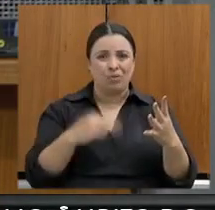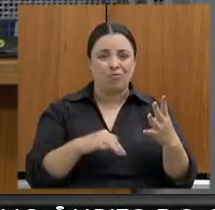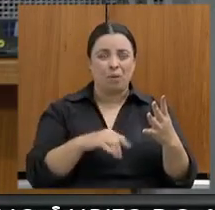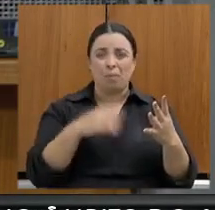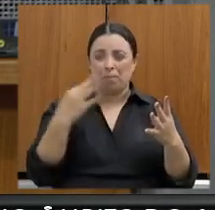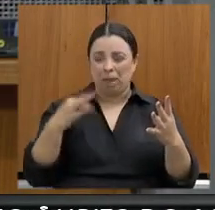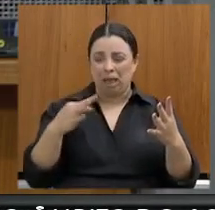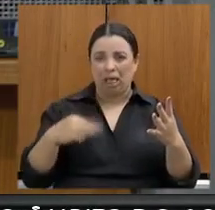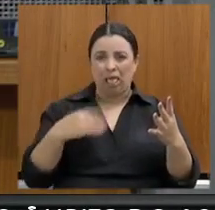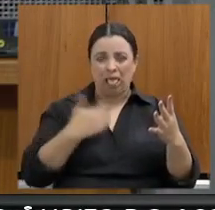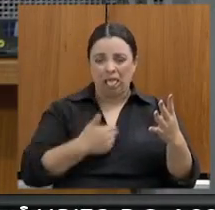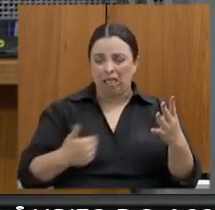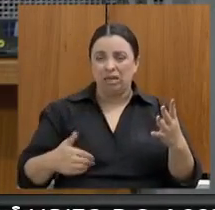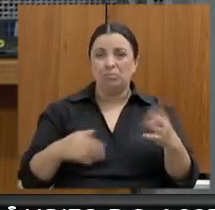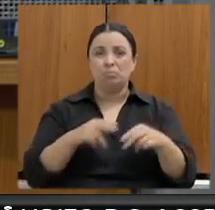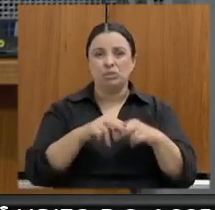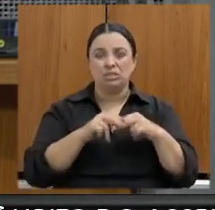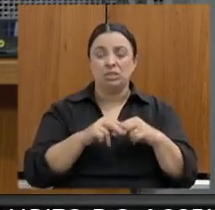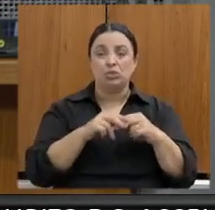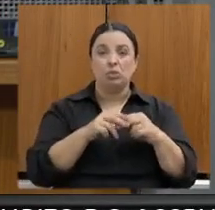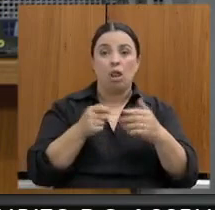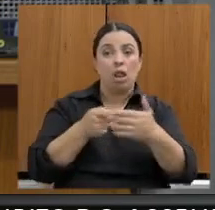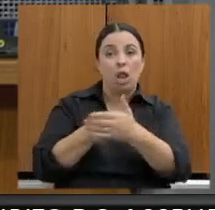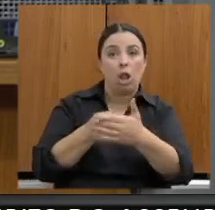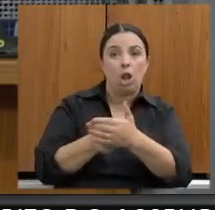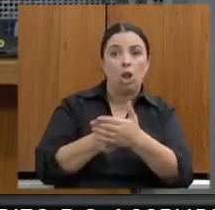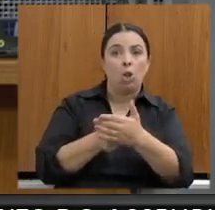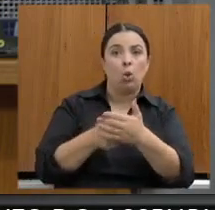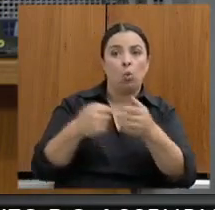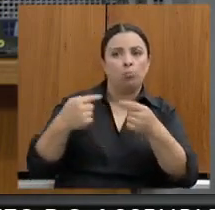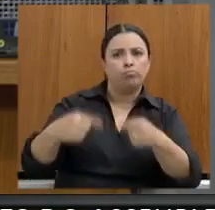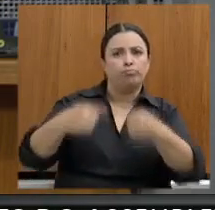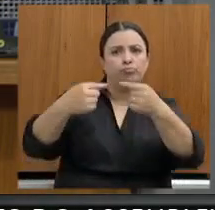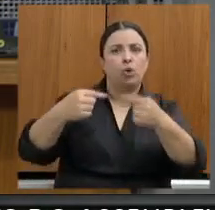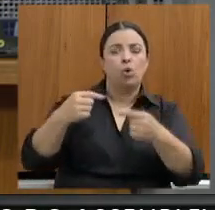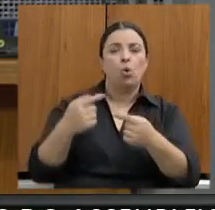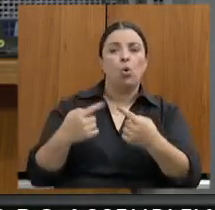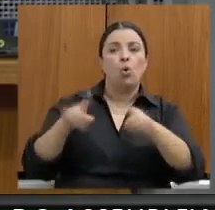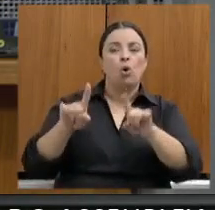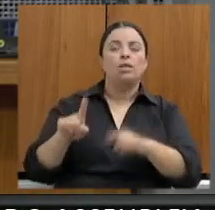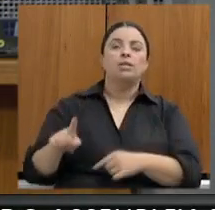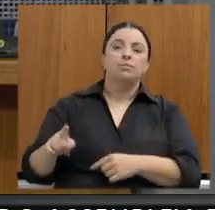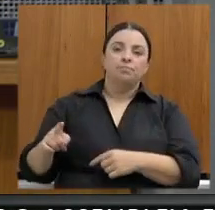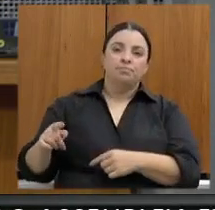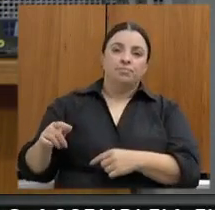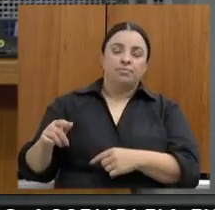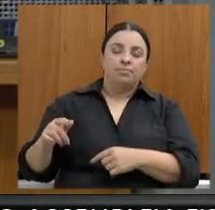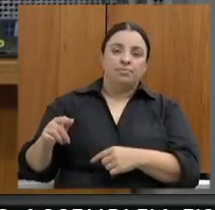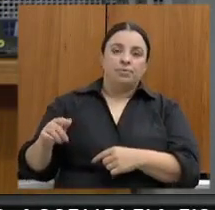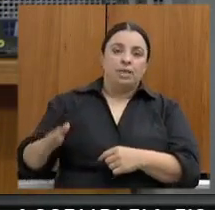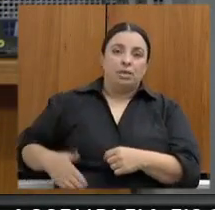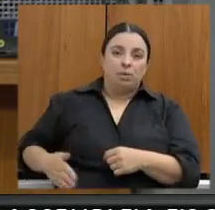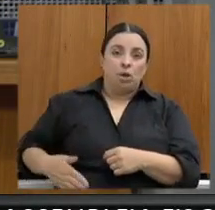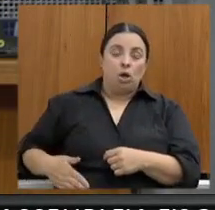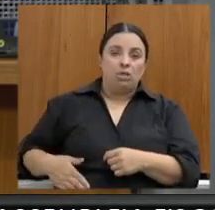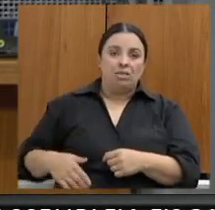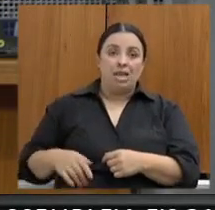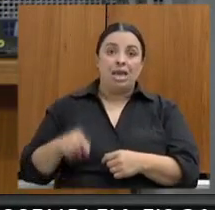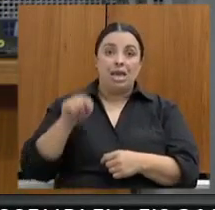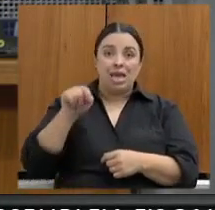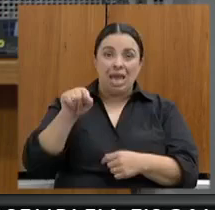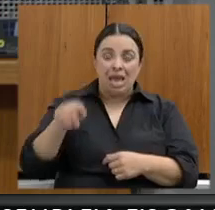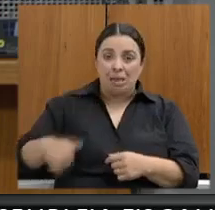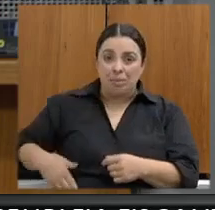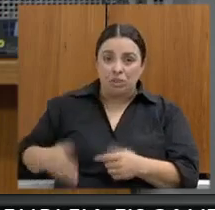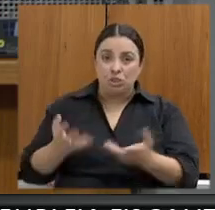que queriam colocar cidadãs cidadãos de Itajubá de refém